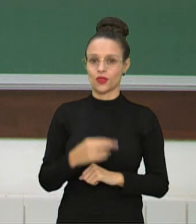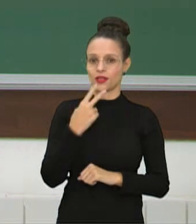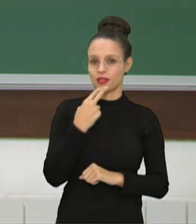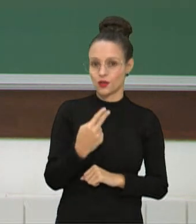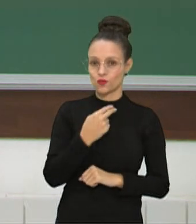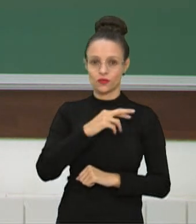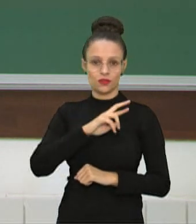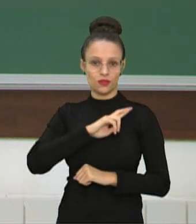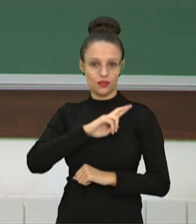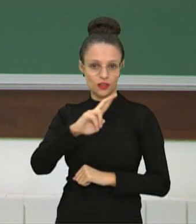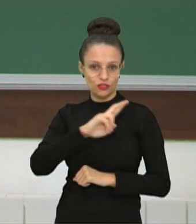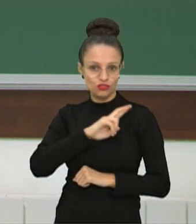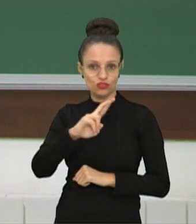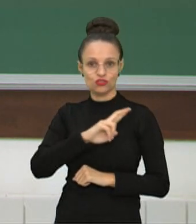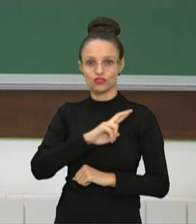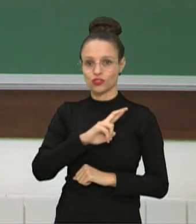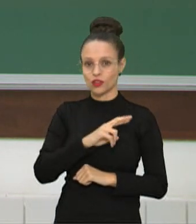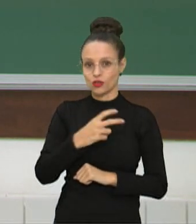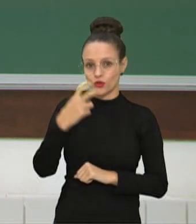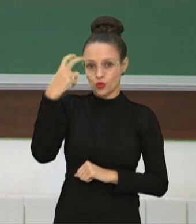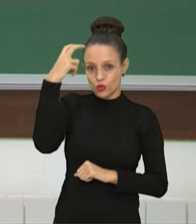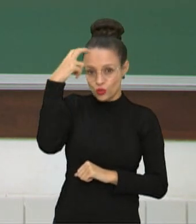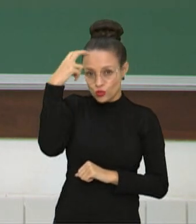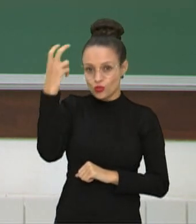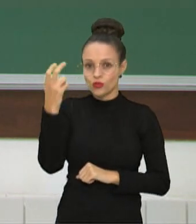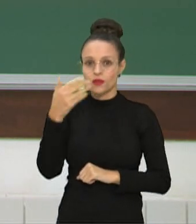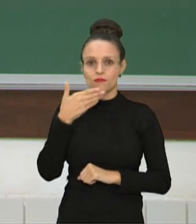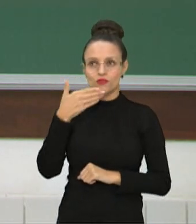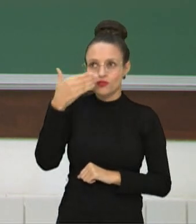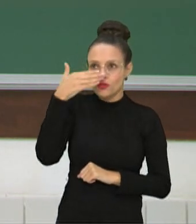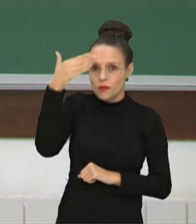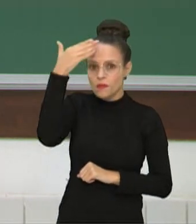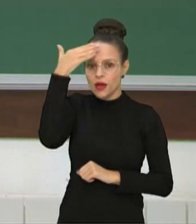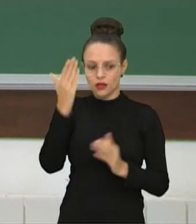a religião, muçulmano, cristão, judeu,